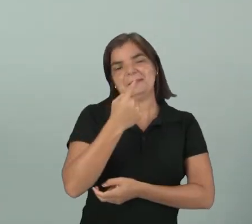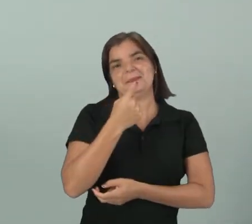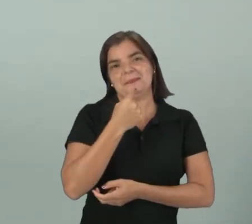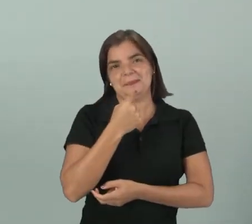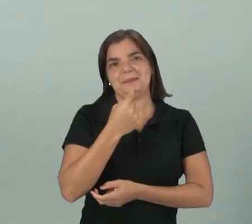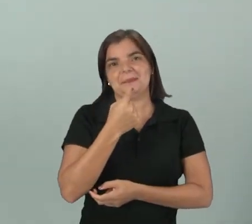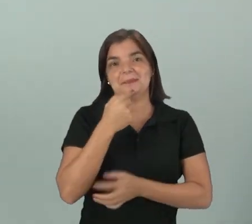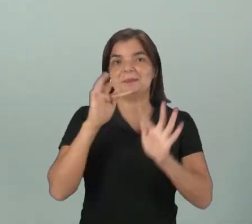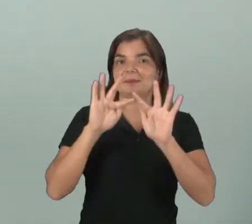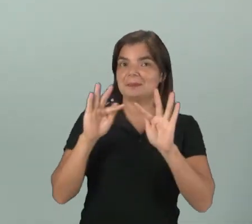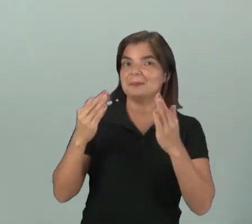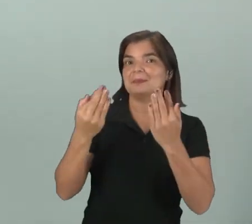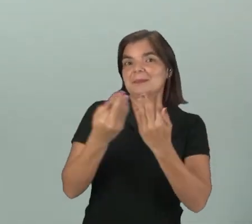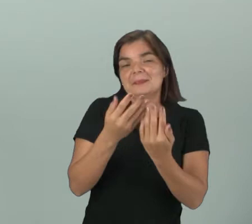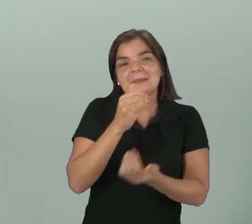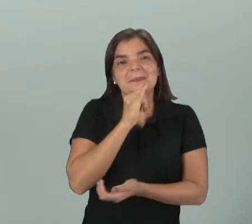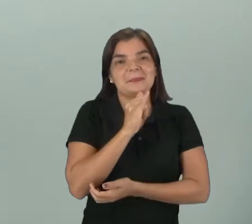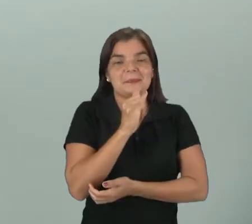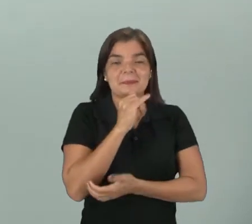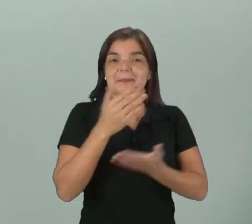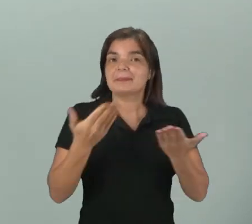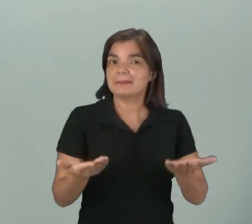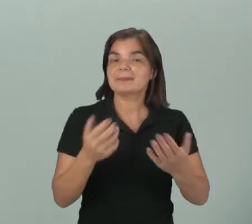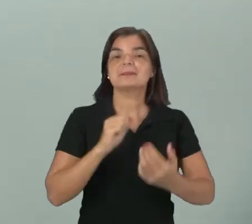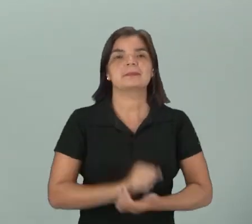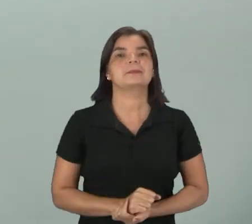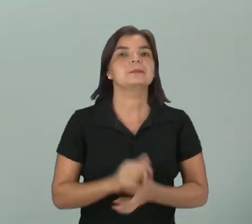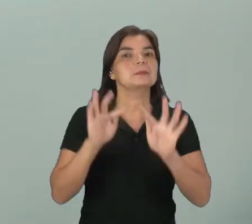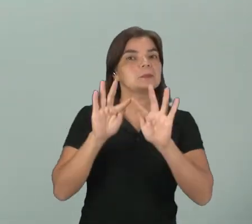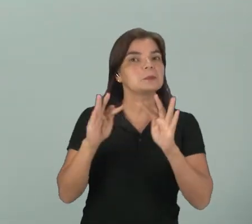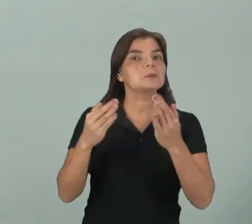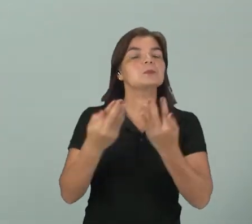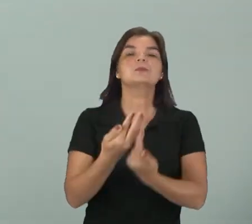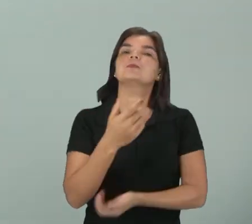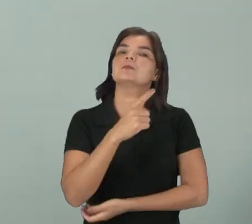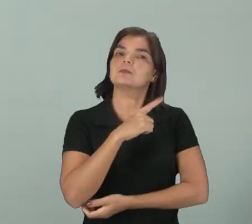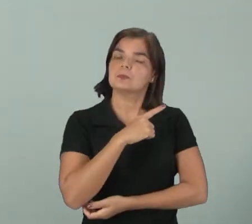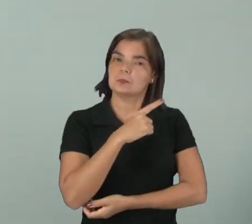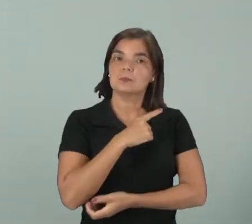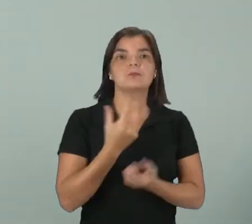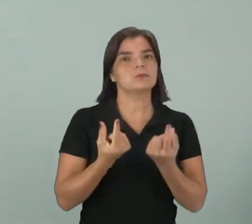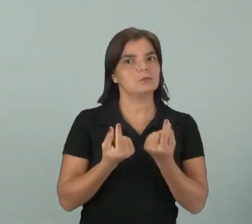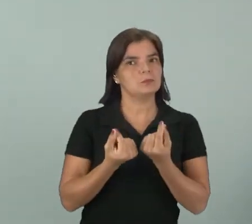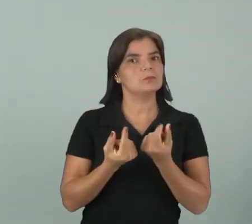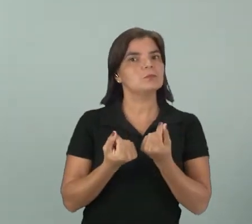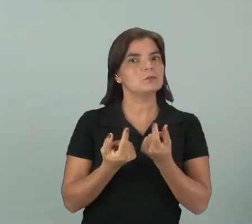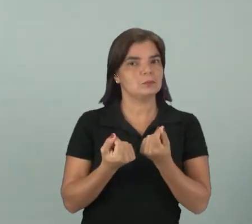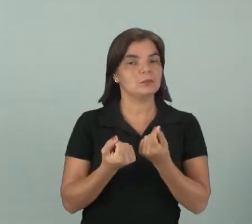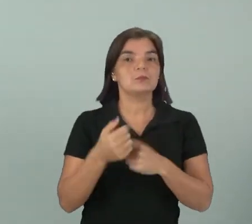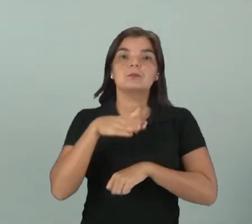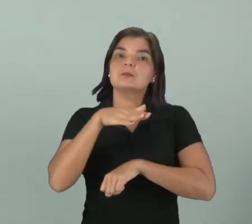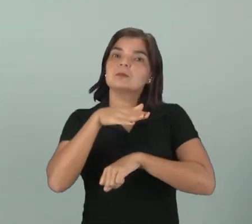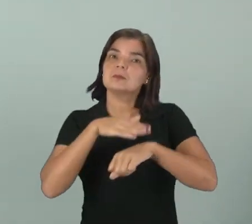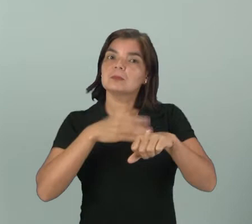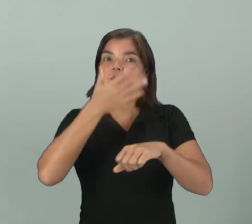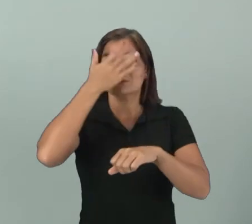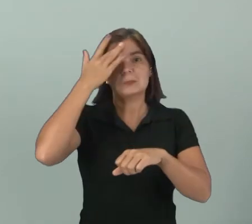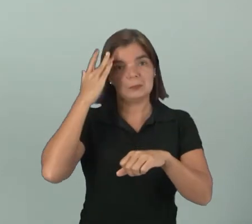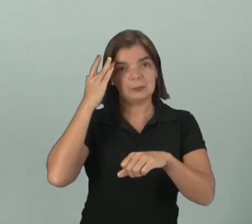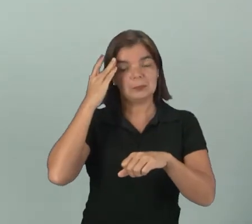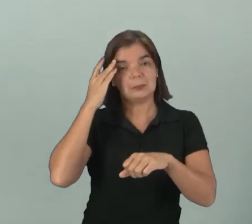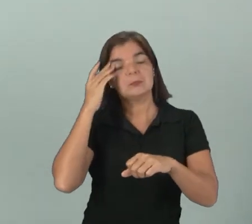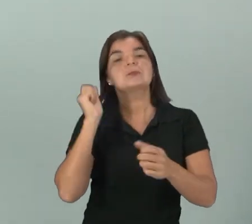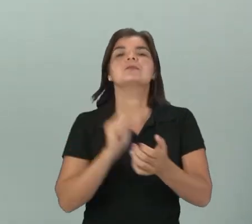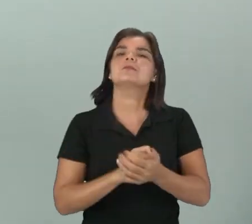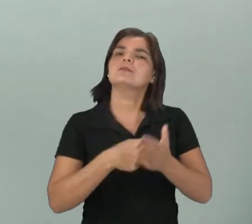imagem das famílias, por exemplo. Até então, as famílias que tinham condições, elas contratavam artistas